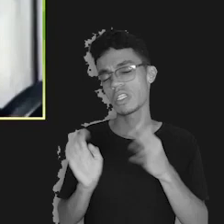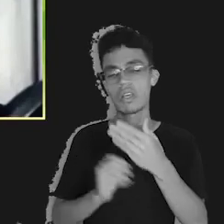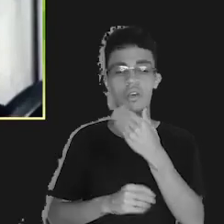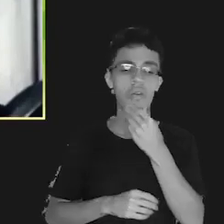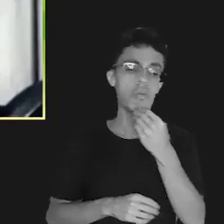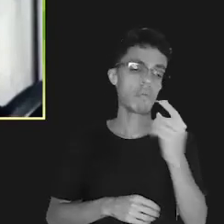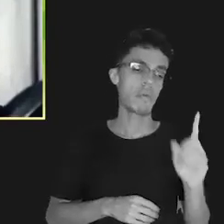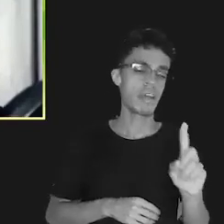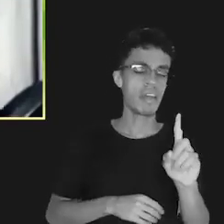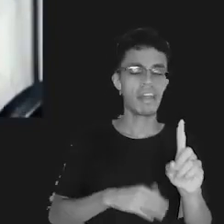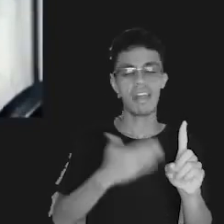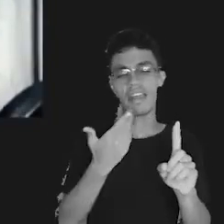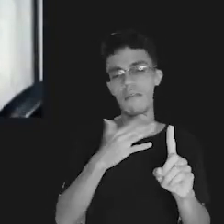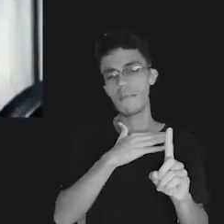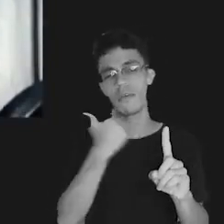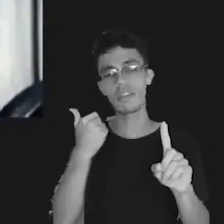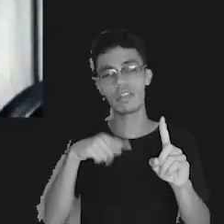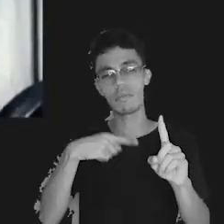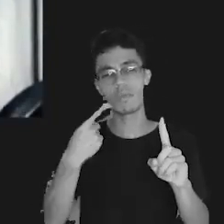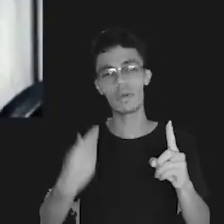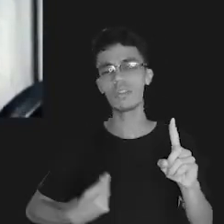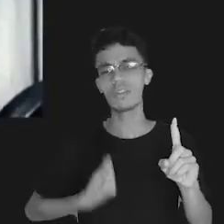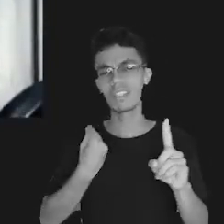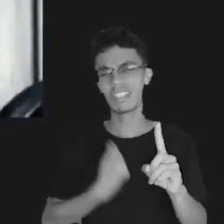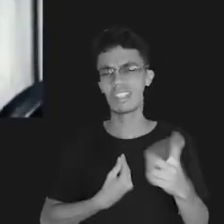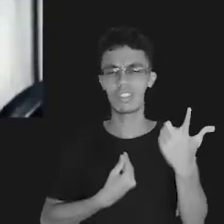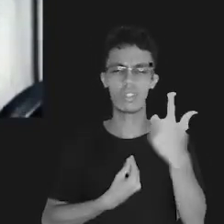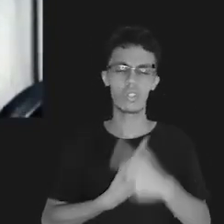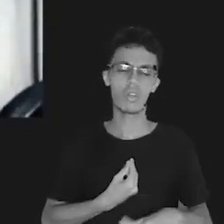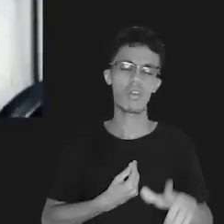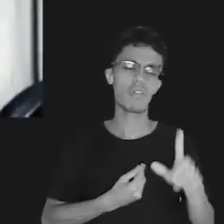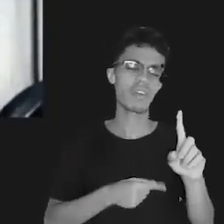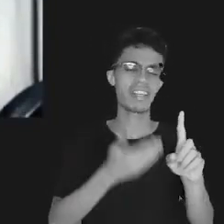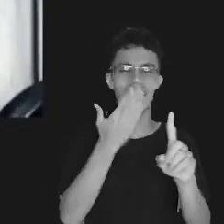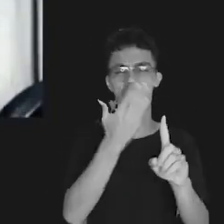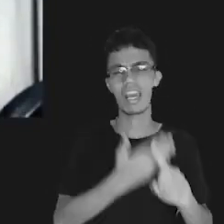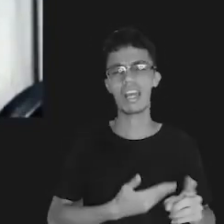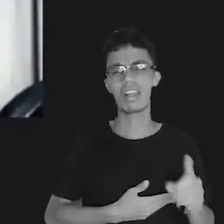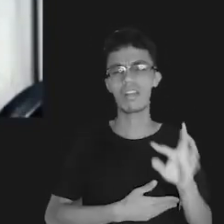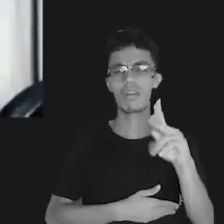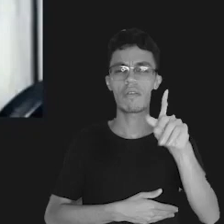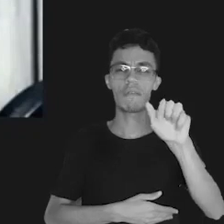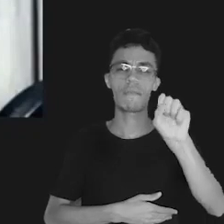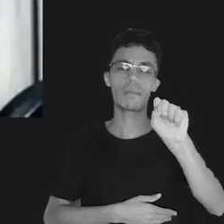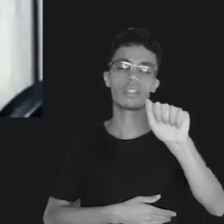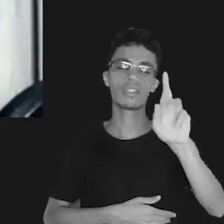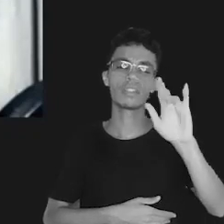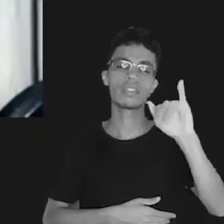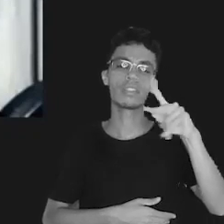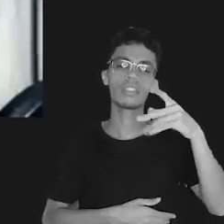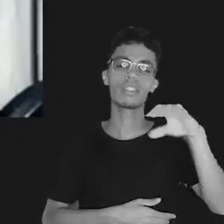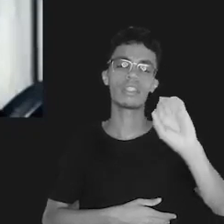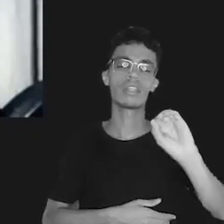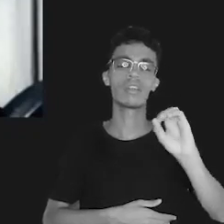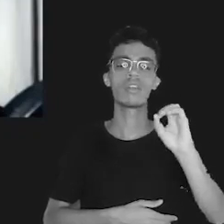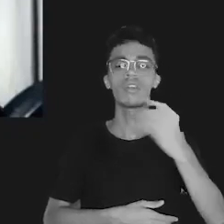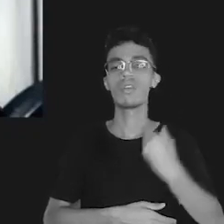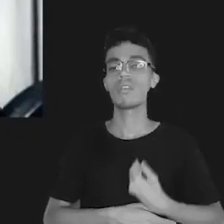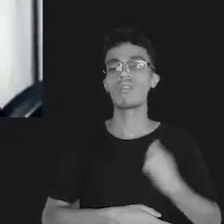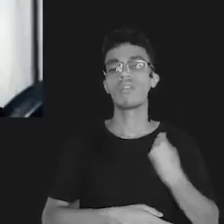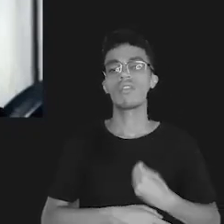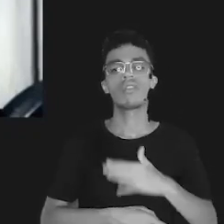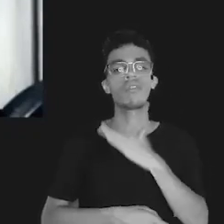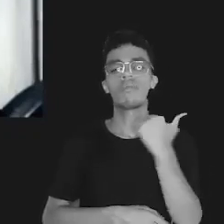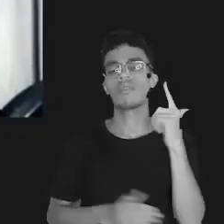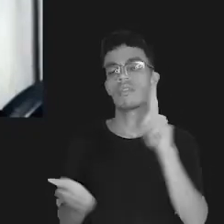seja vivo. Passarinheiro cansado de se defender. E nem eu que um vivo seja morto. Deve estar